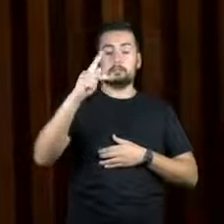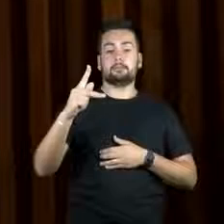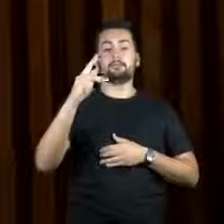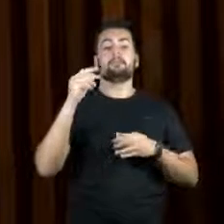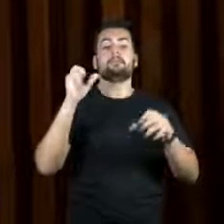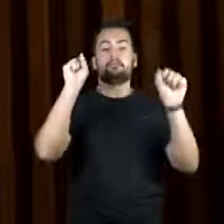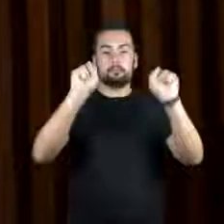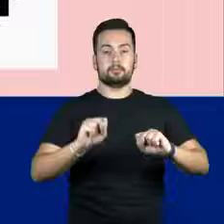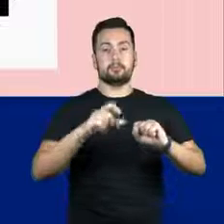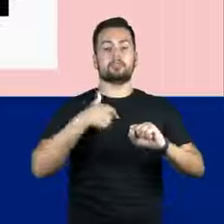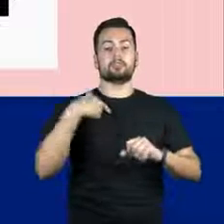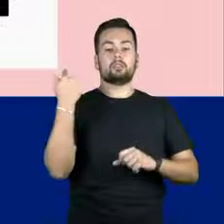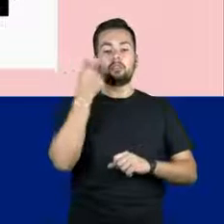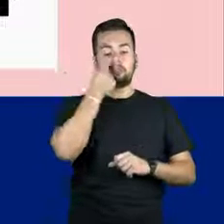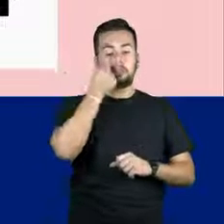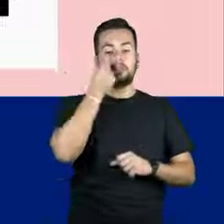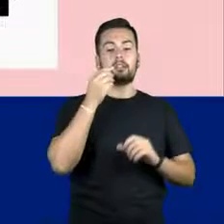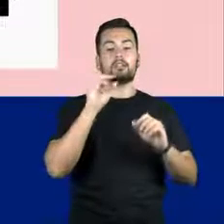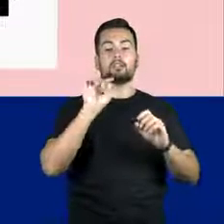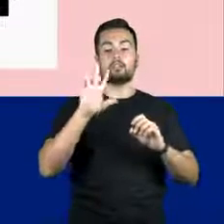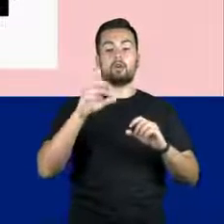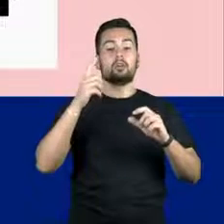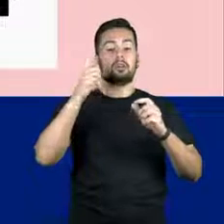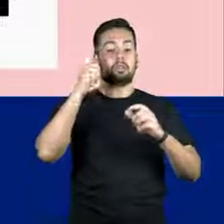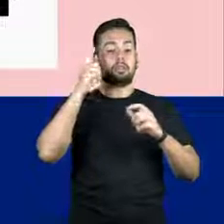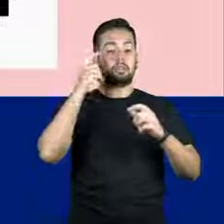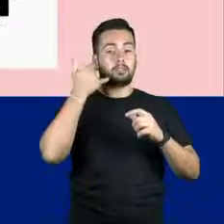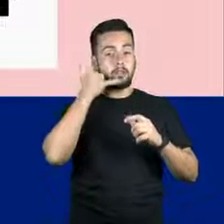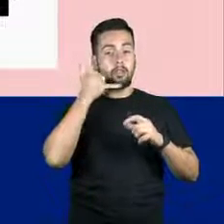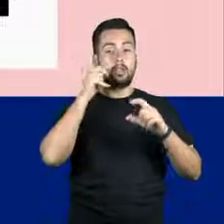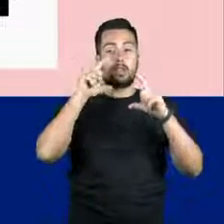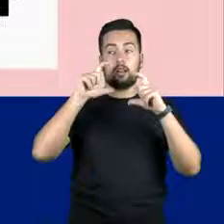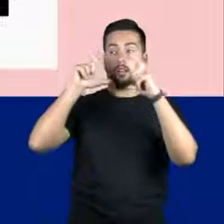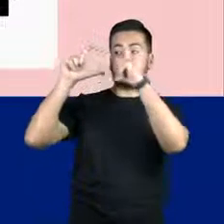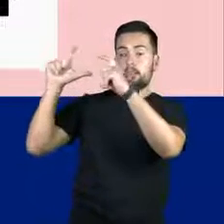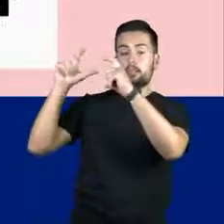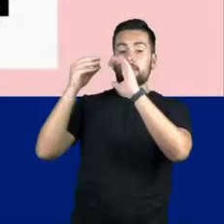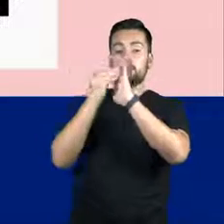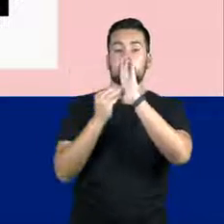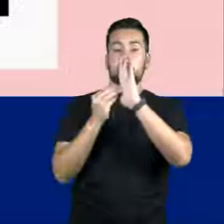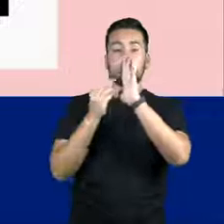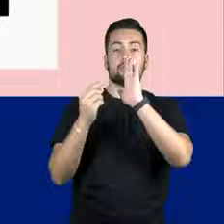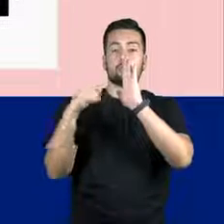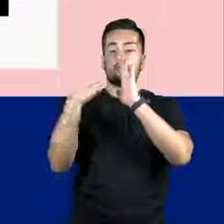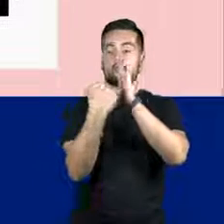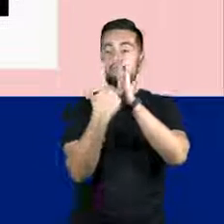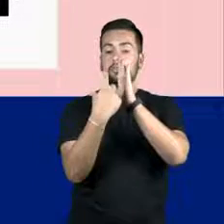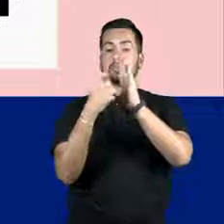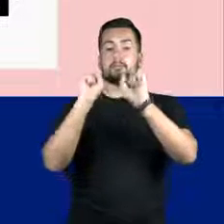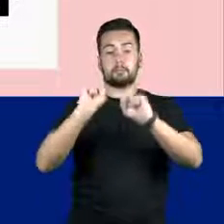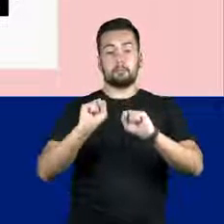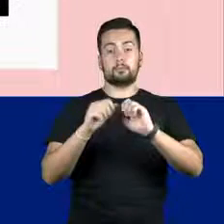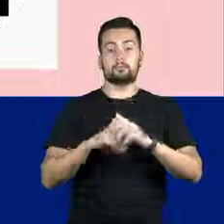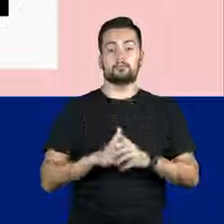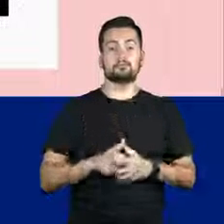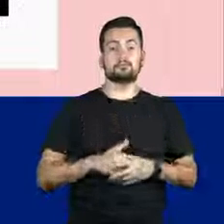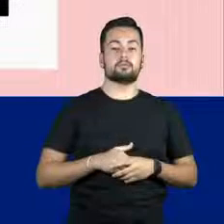vocês. Para isso, basta apontar a sua câmera para o QR Code que vai aparecer na tela já. Apareceu aqui do